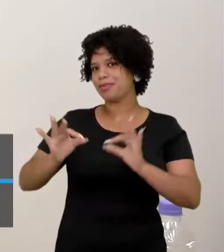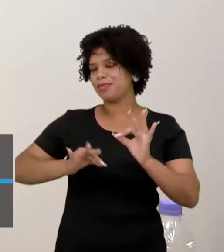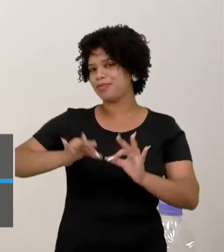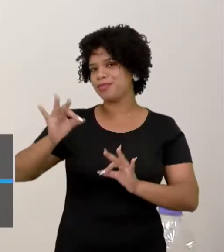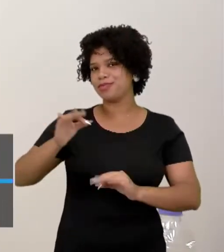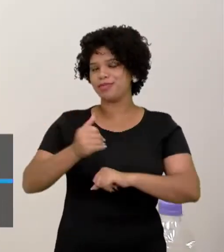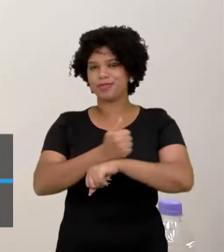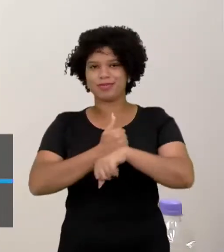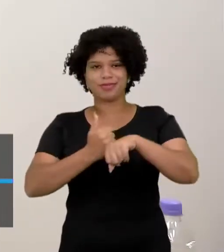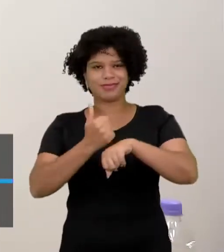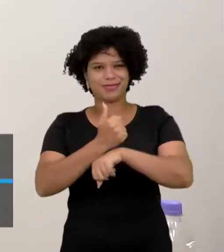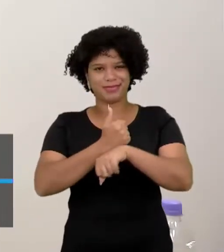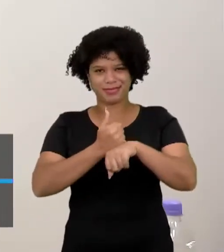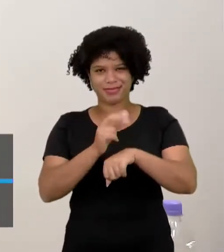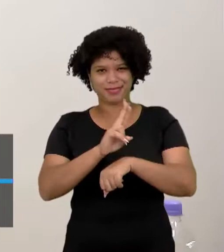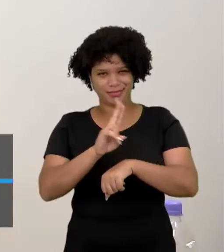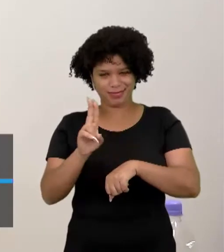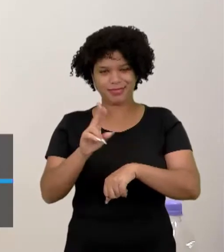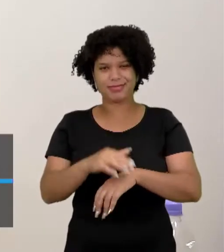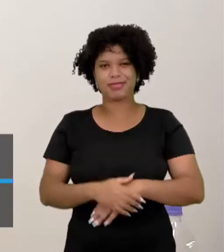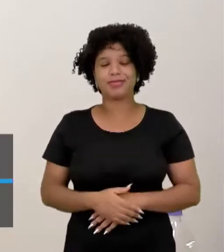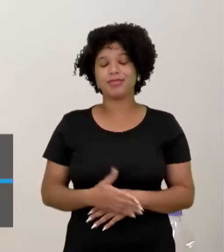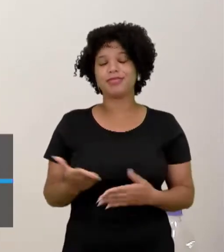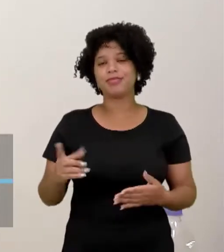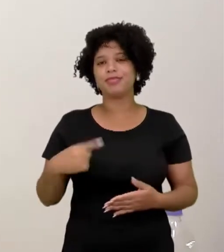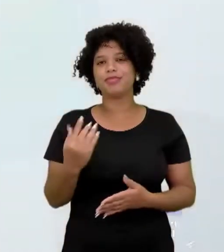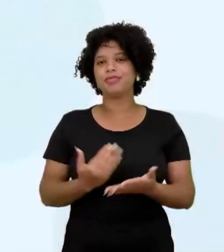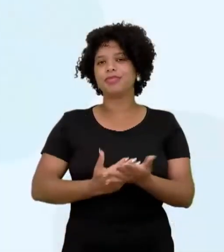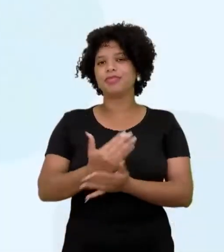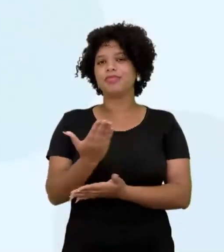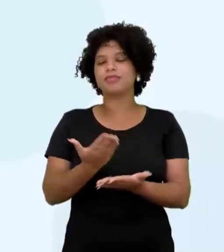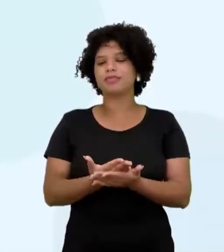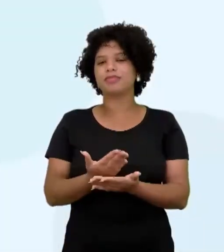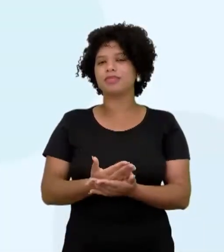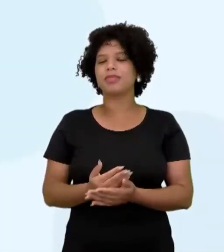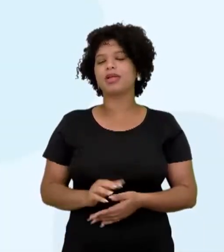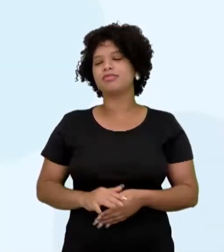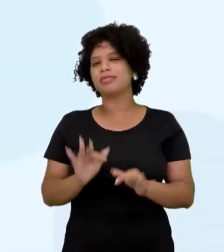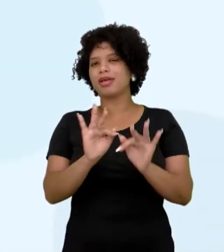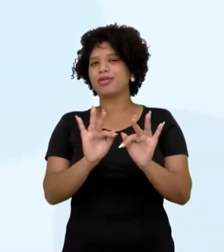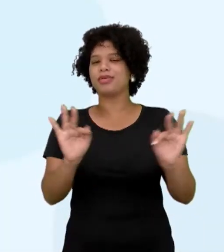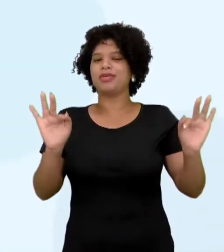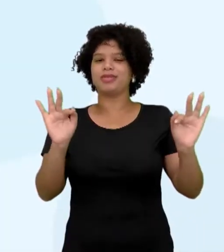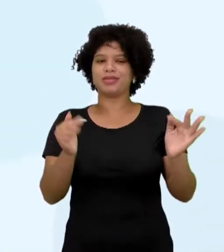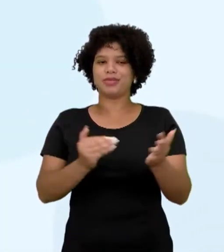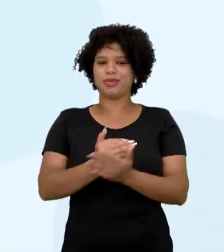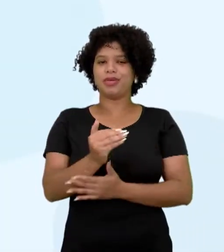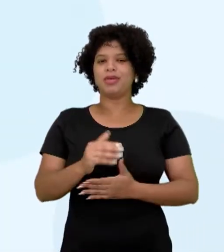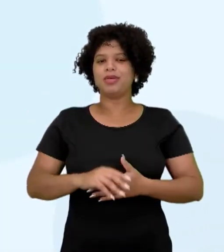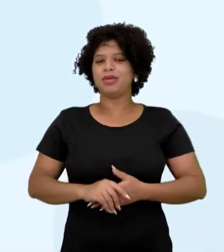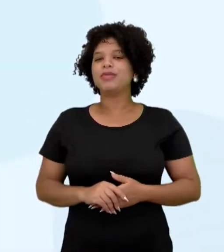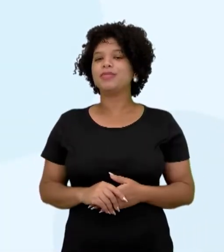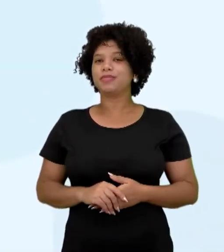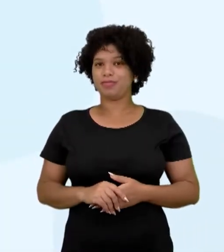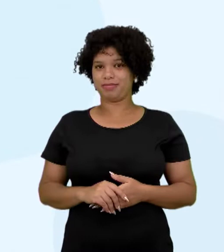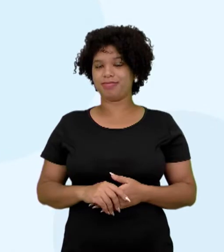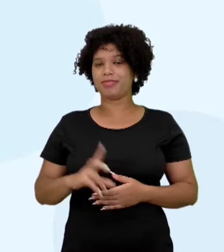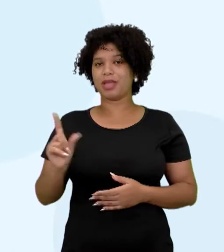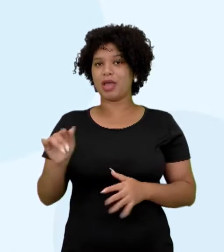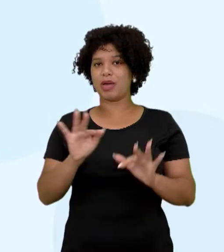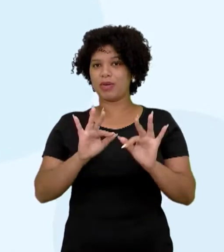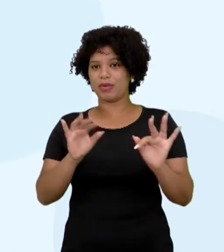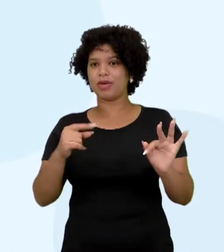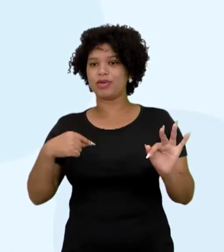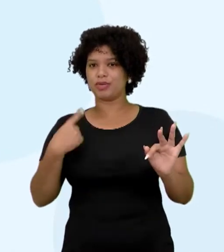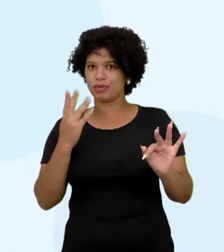profissional. E para a gente começar, como de praxe, aí na tela, a nossa mensagem inicial. Inclusive é uma frase que a gente